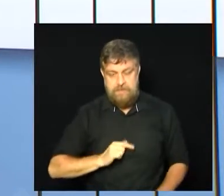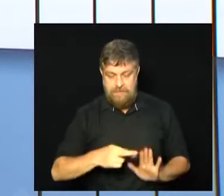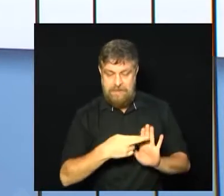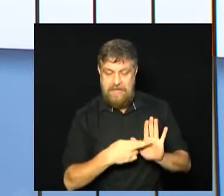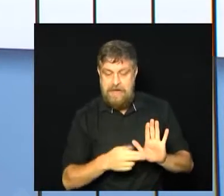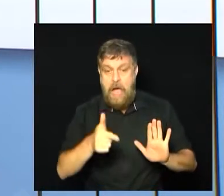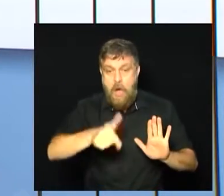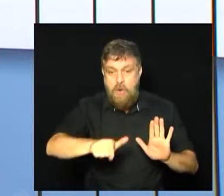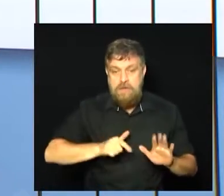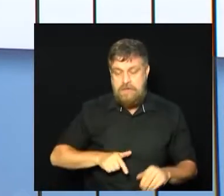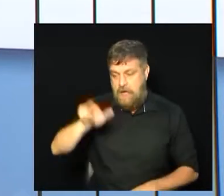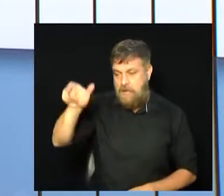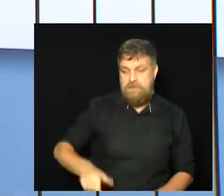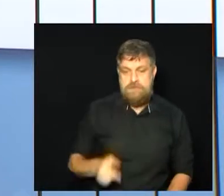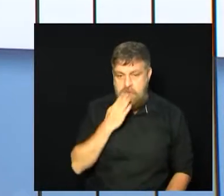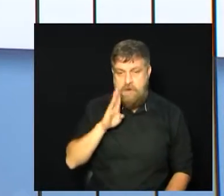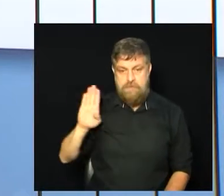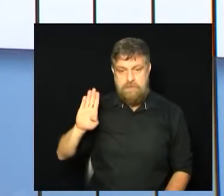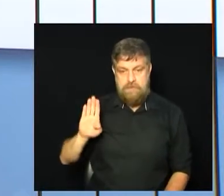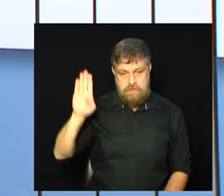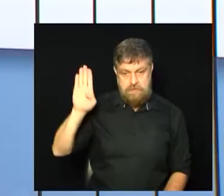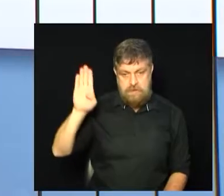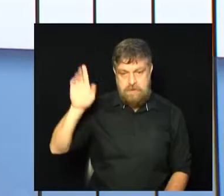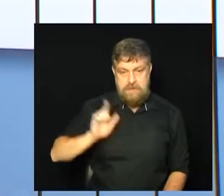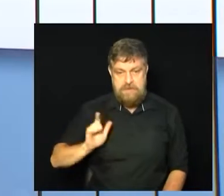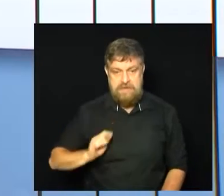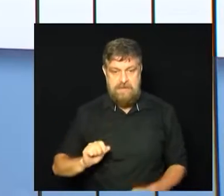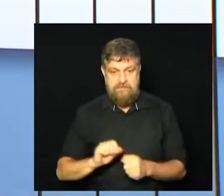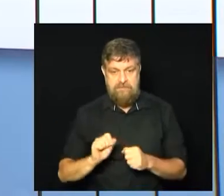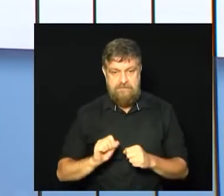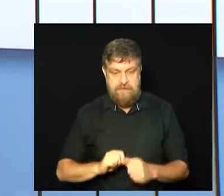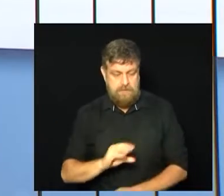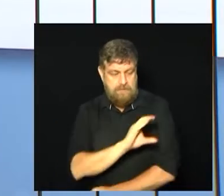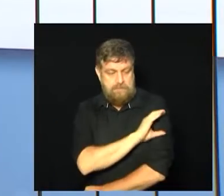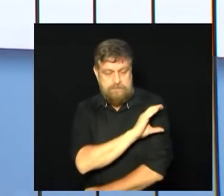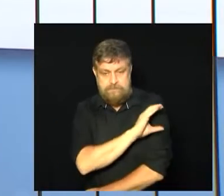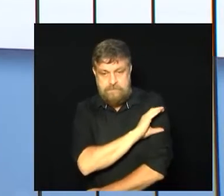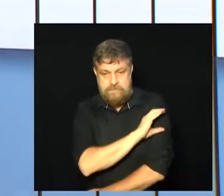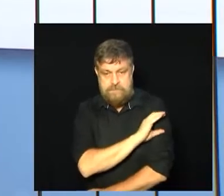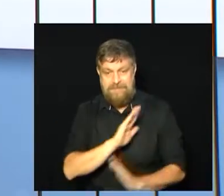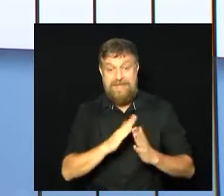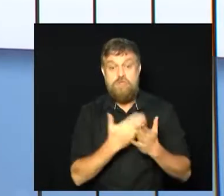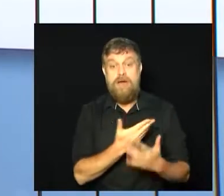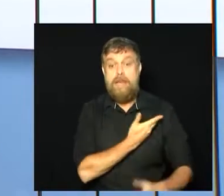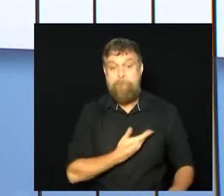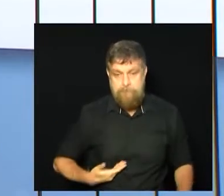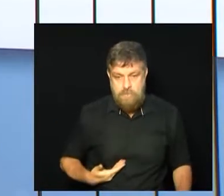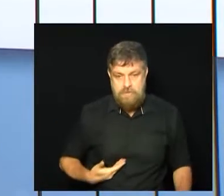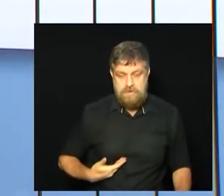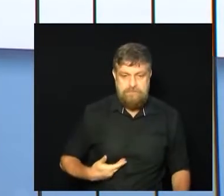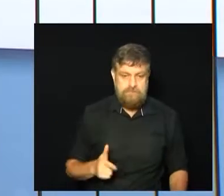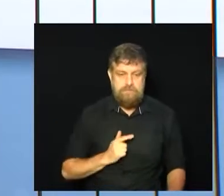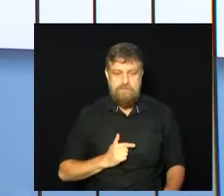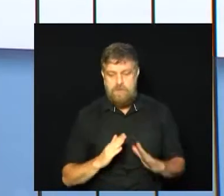é que os candidatos estejam cursando ou tenham cursado ensino médio integralmente na rede pública. Pode ser em